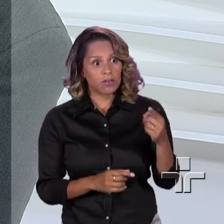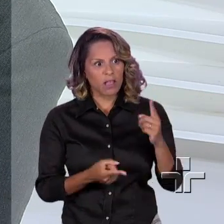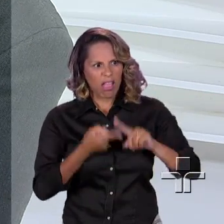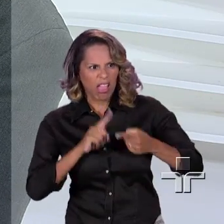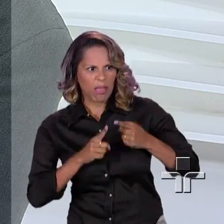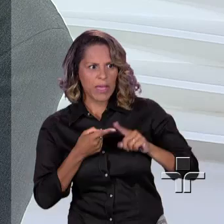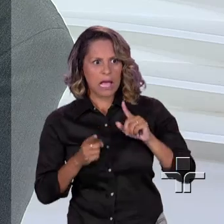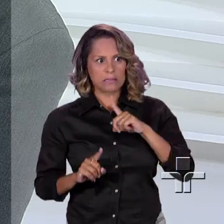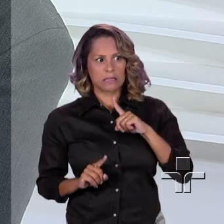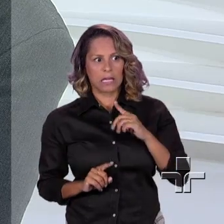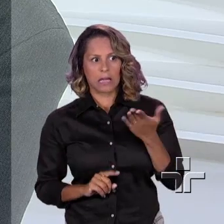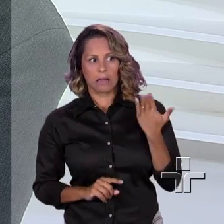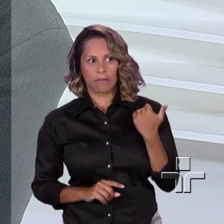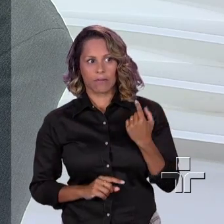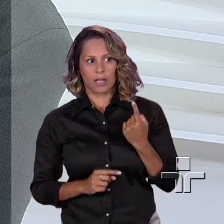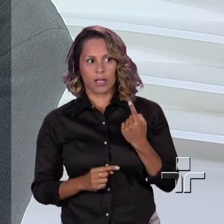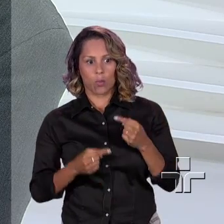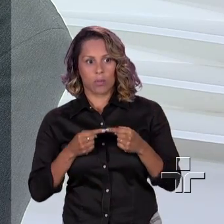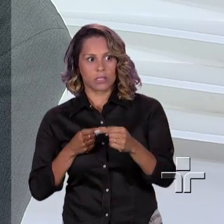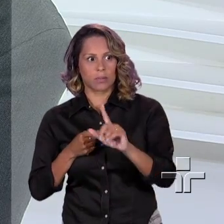semana depois da leitura dessa